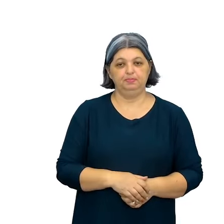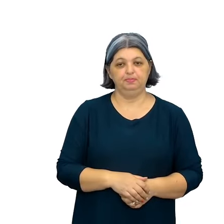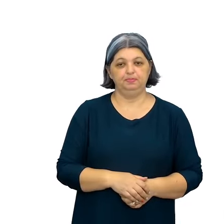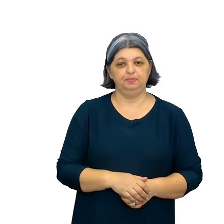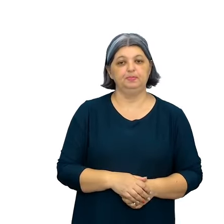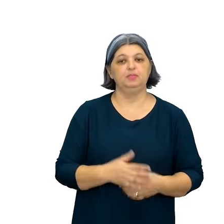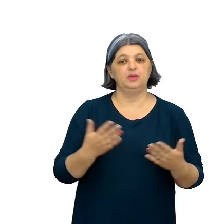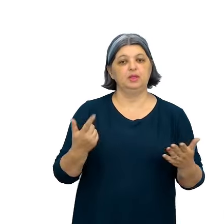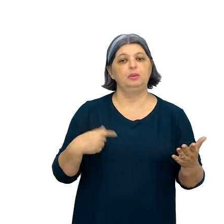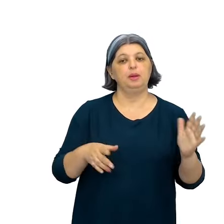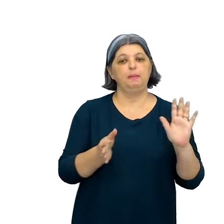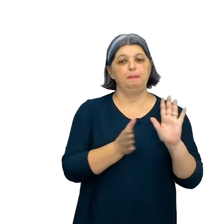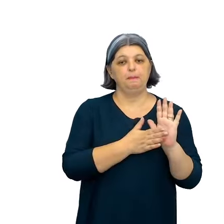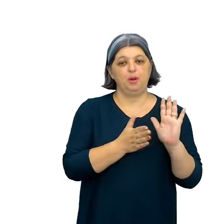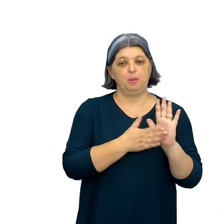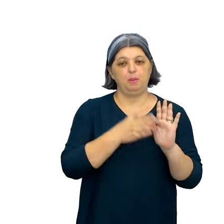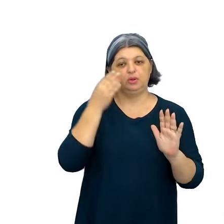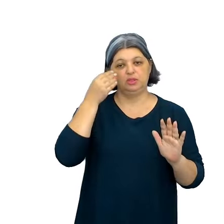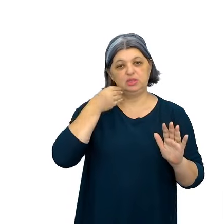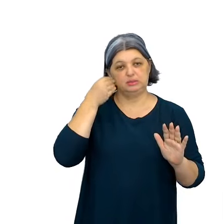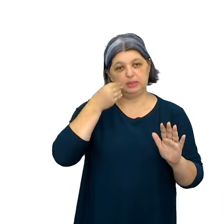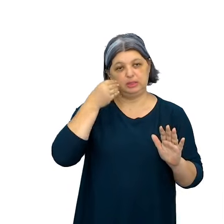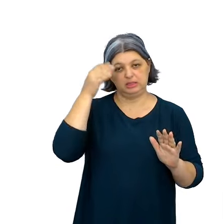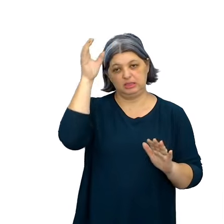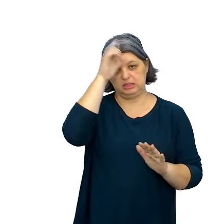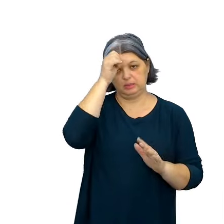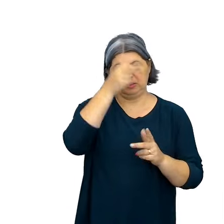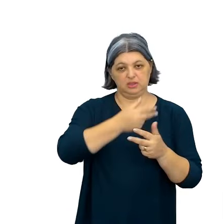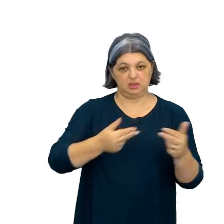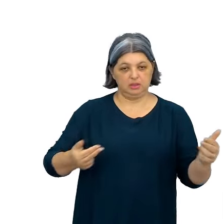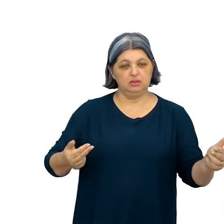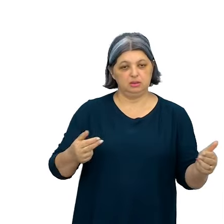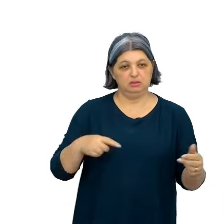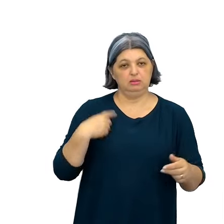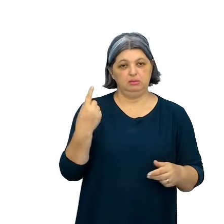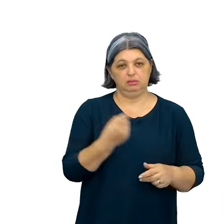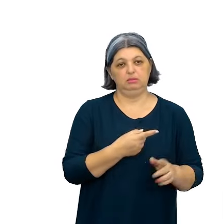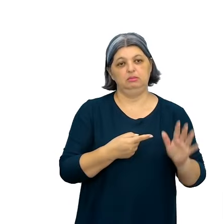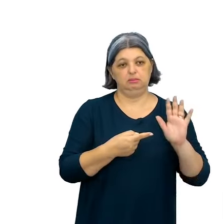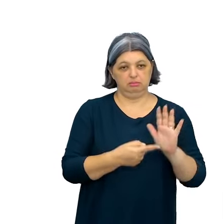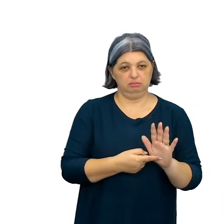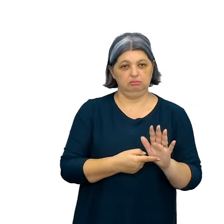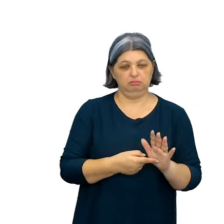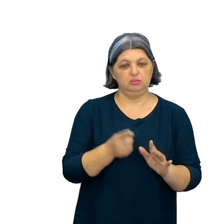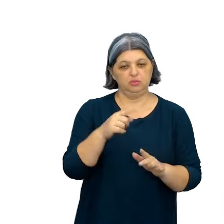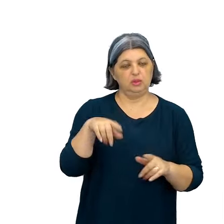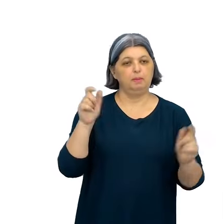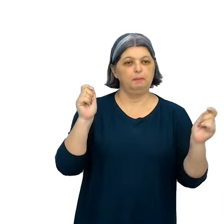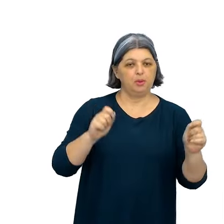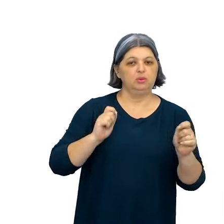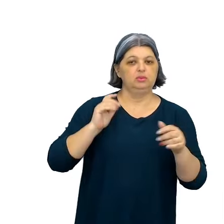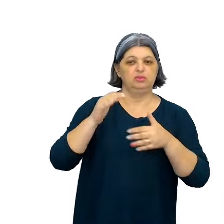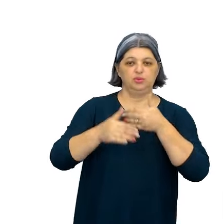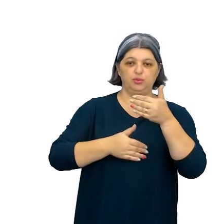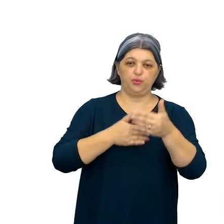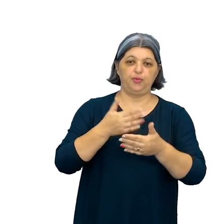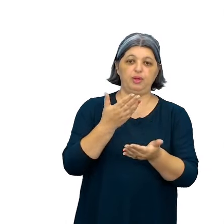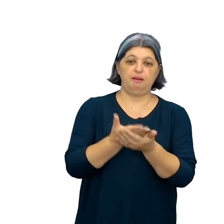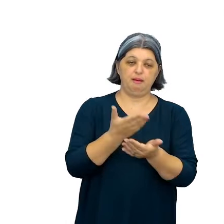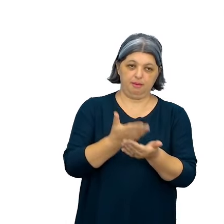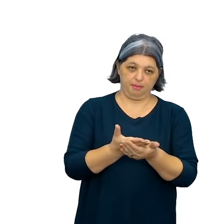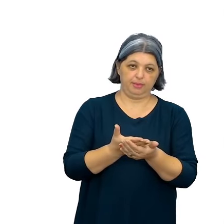essa foi uma proposta de experiência de aprendizagem que nós trouxemos aqui para que você possa desenvolver aí nas suas